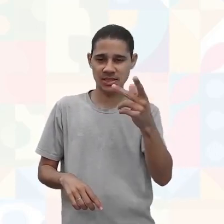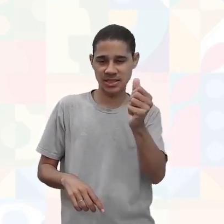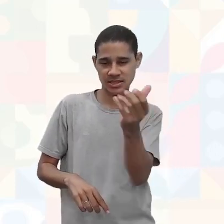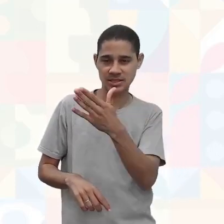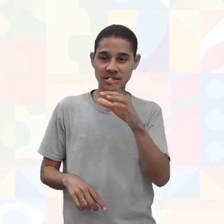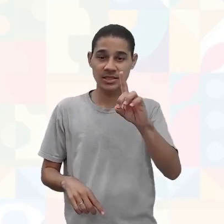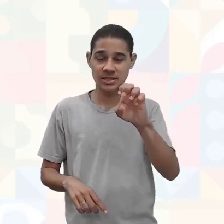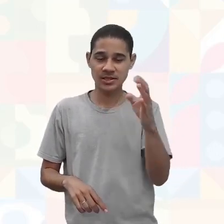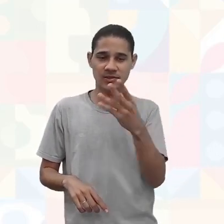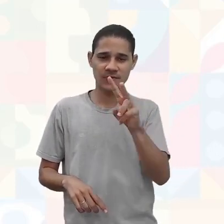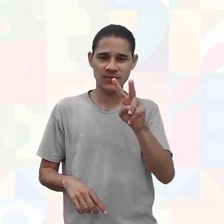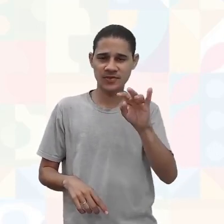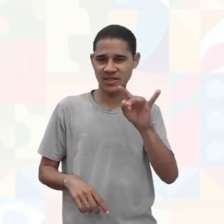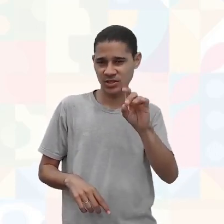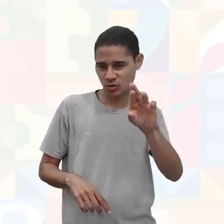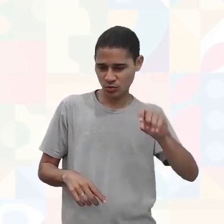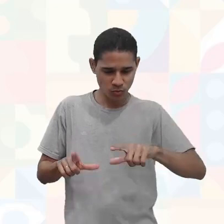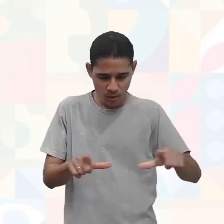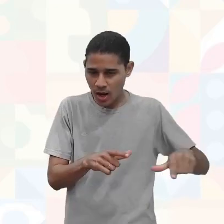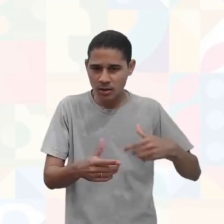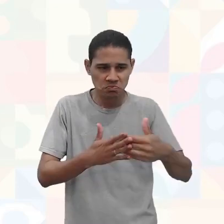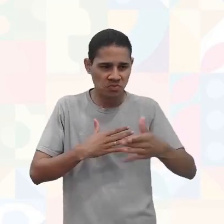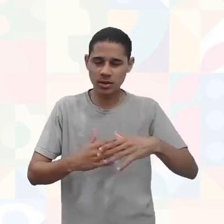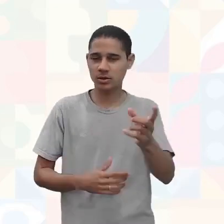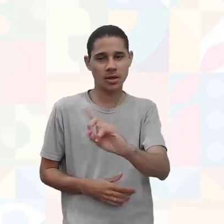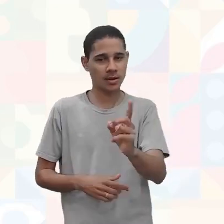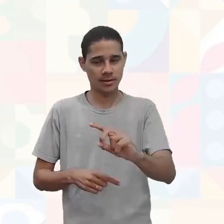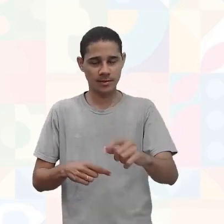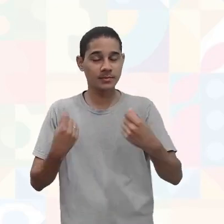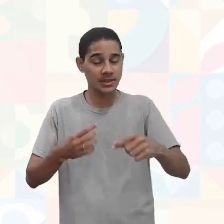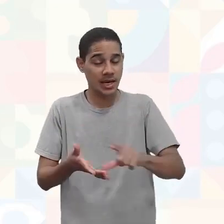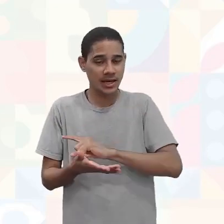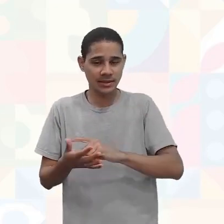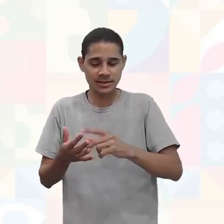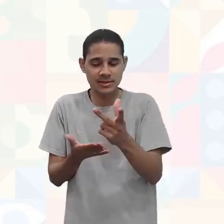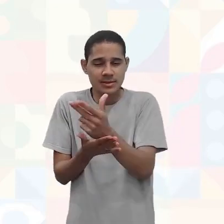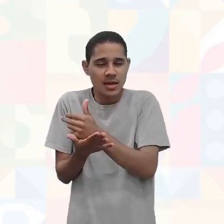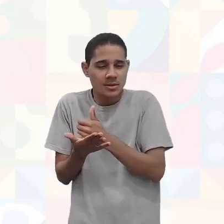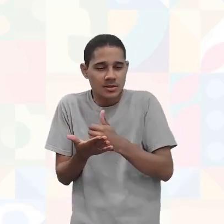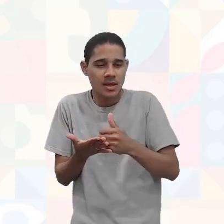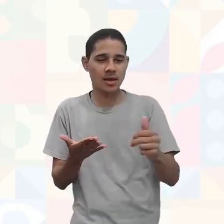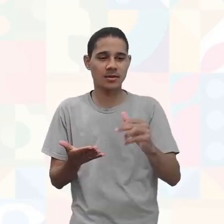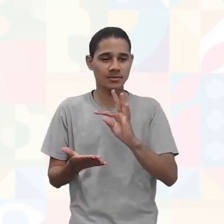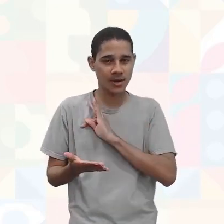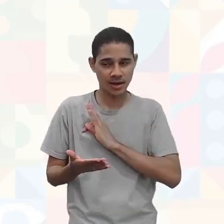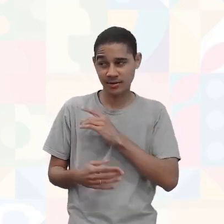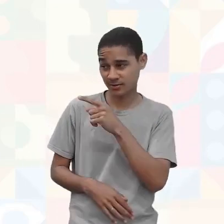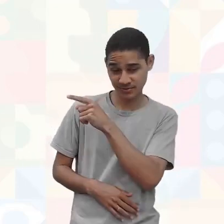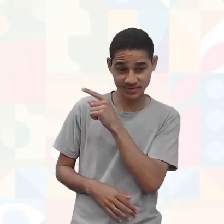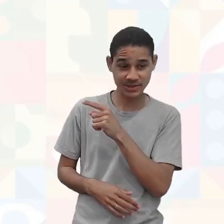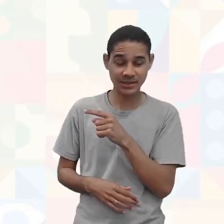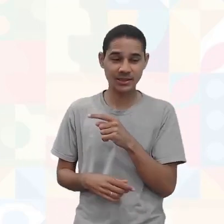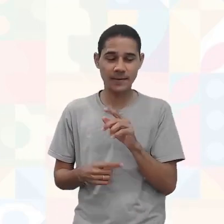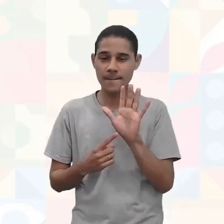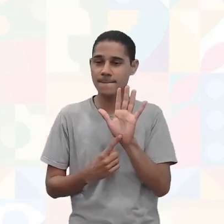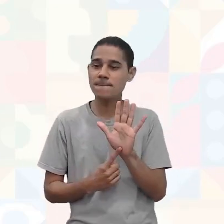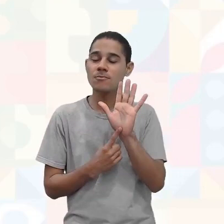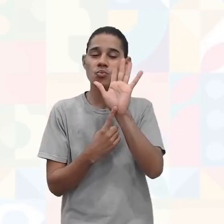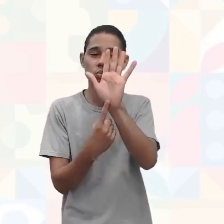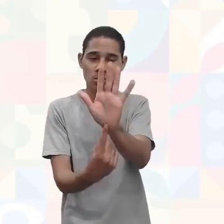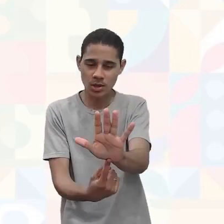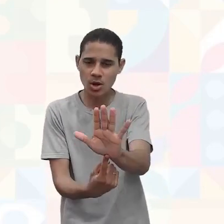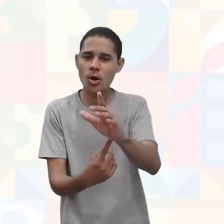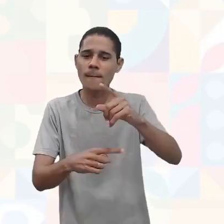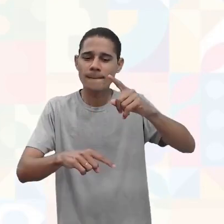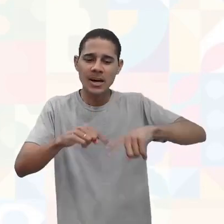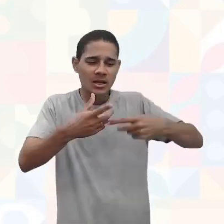essa planta de paginação é justamente esse desenho técnico, né, que a gente vai estar aí apresentando quais vai ser aí os